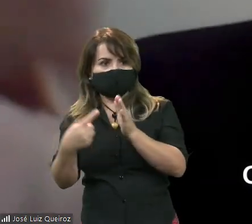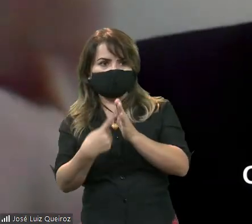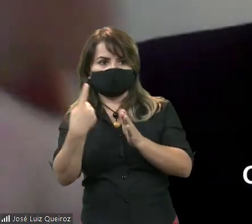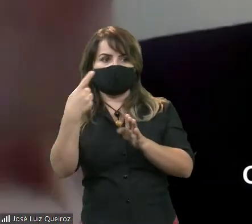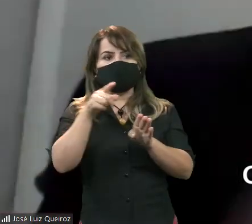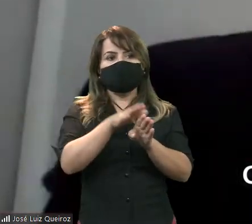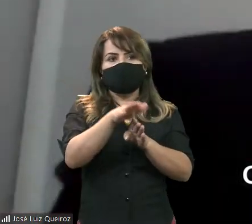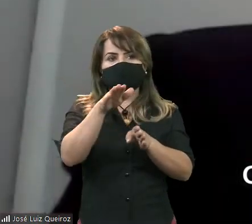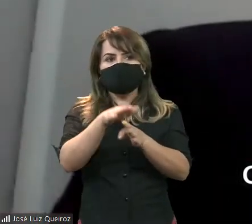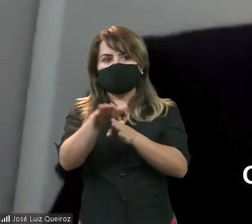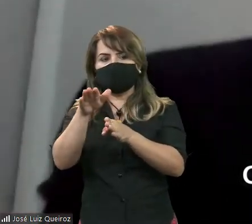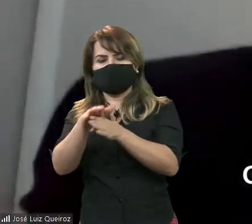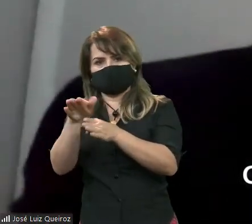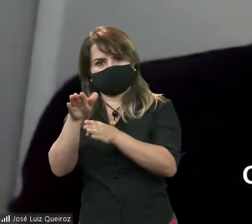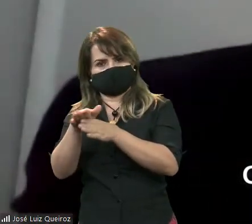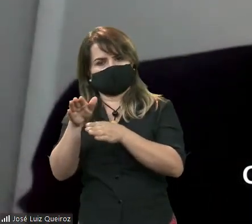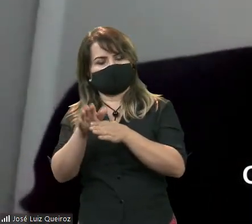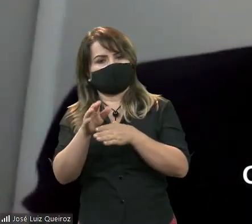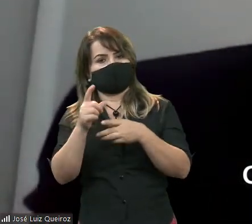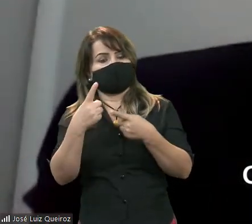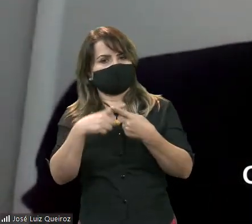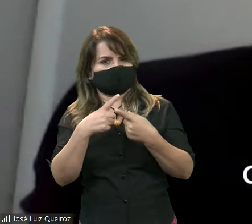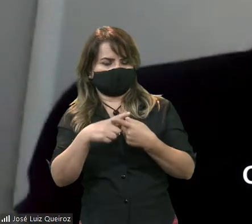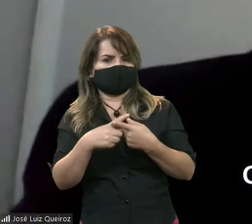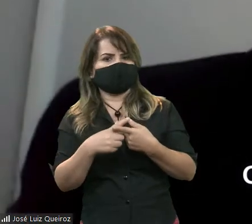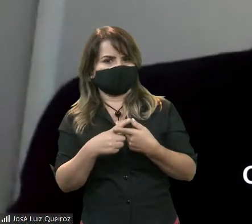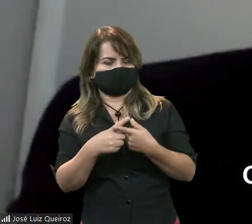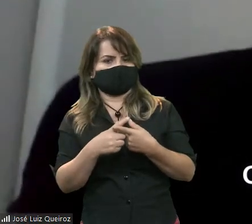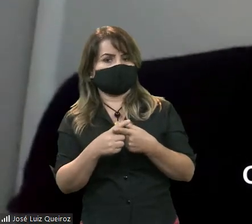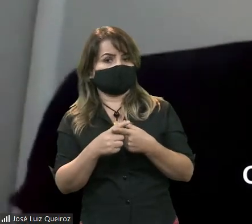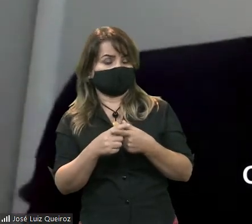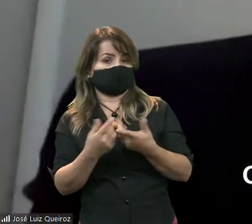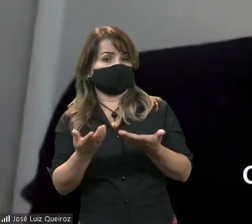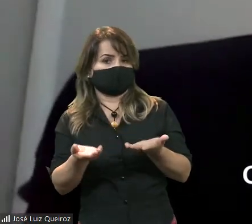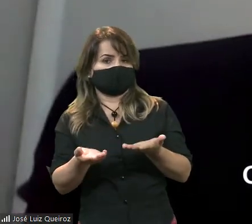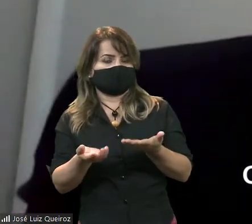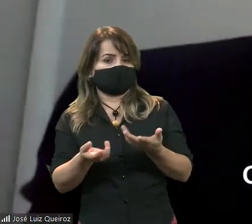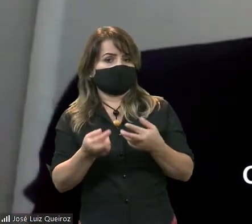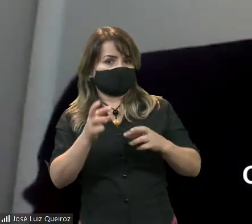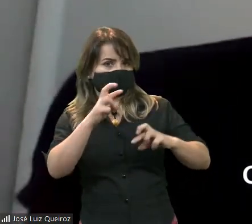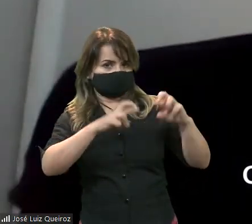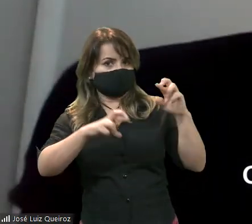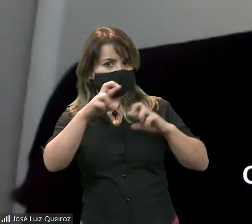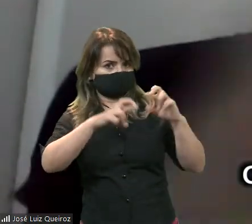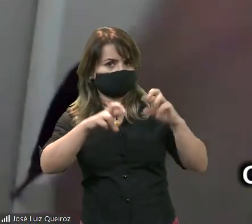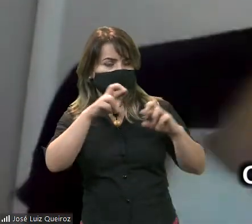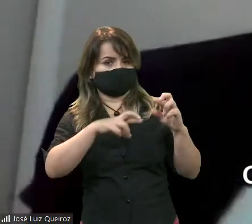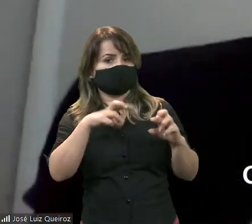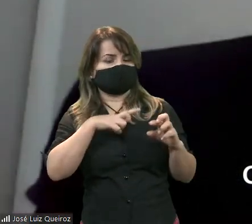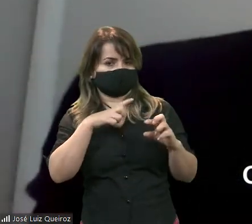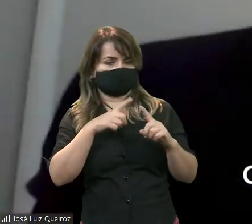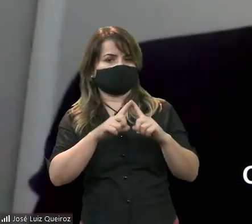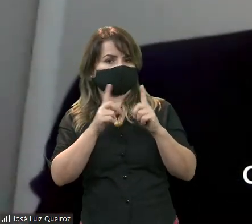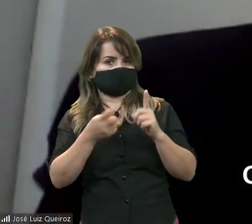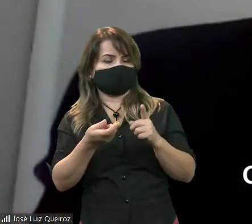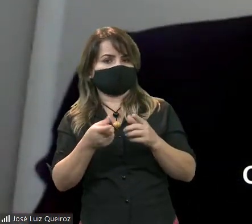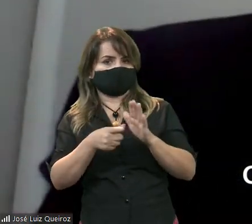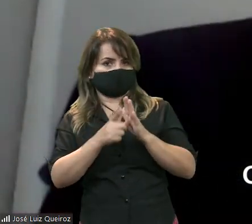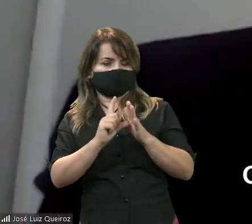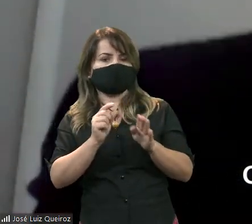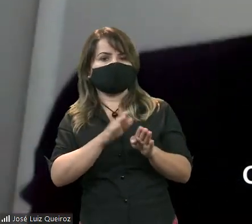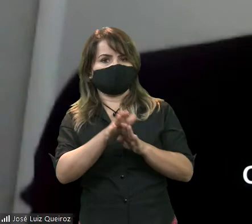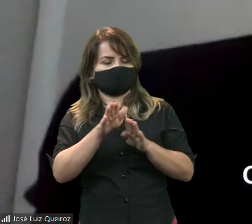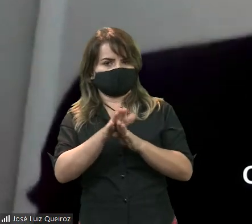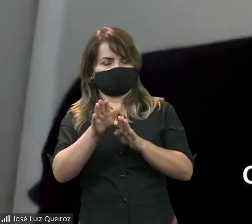atividade fiscalizatória está a atividade de fiscalização. Então, tem uma postura